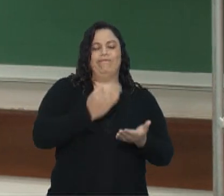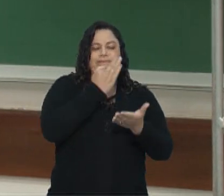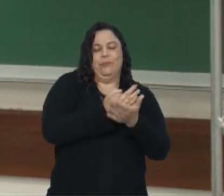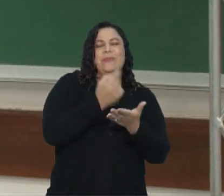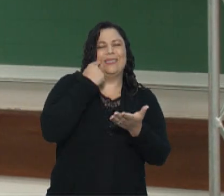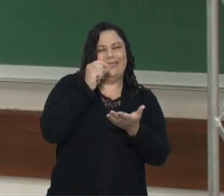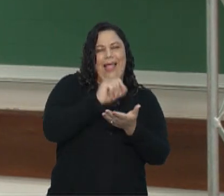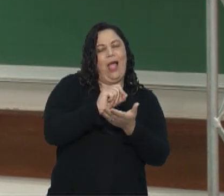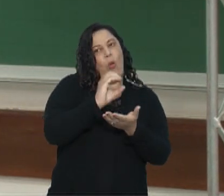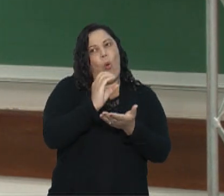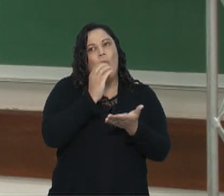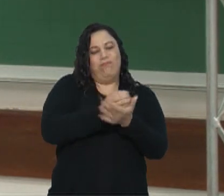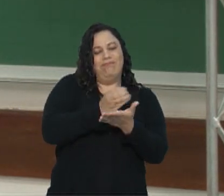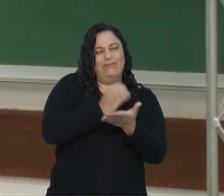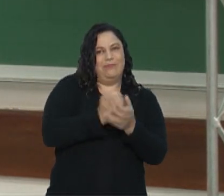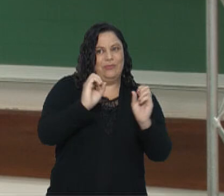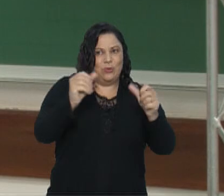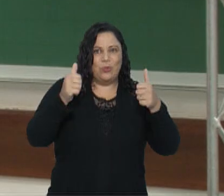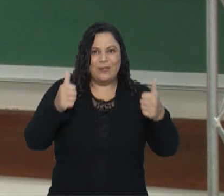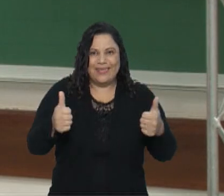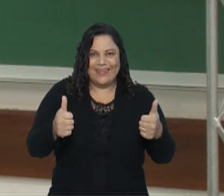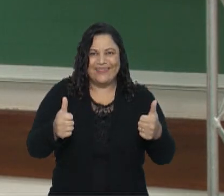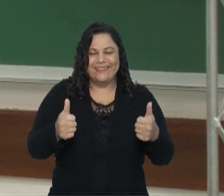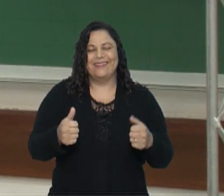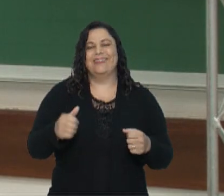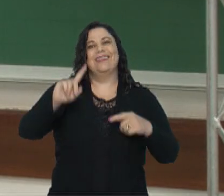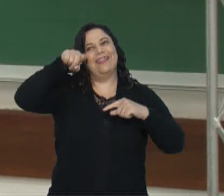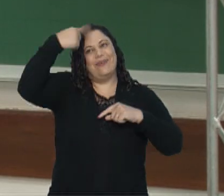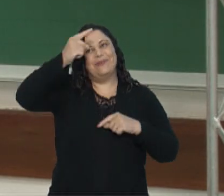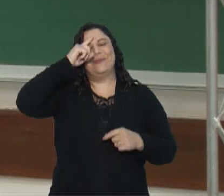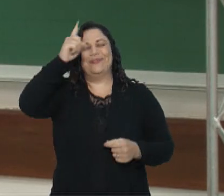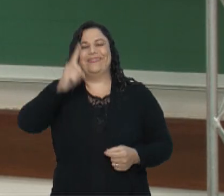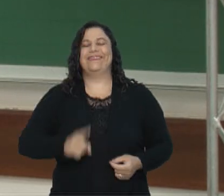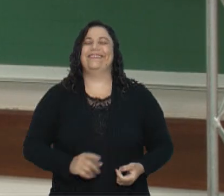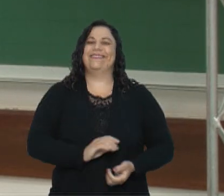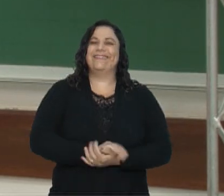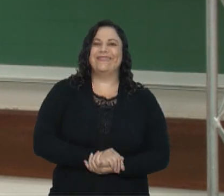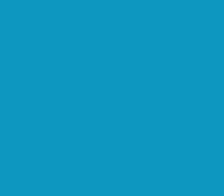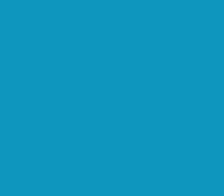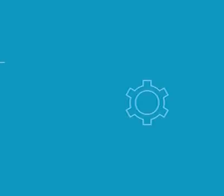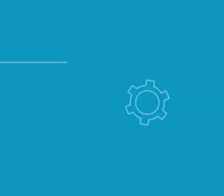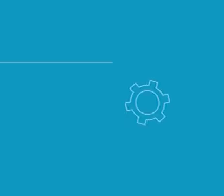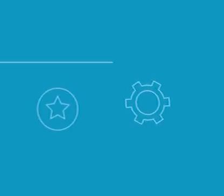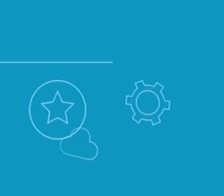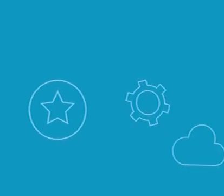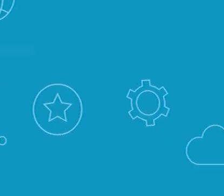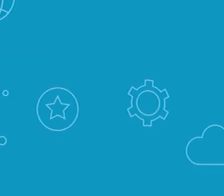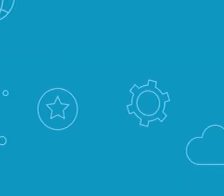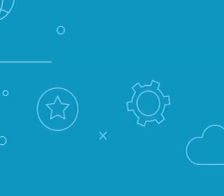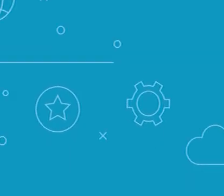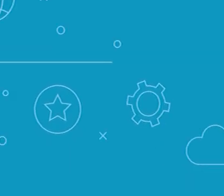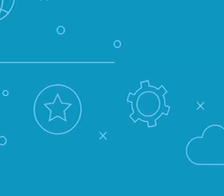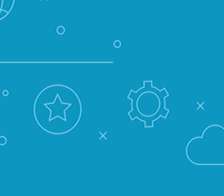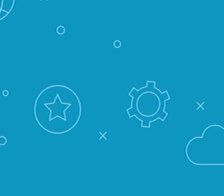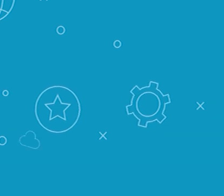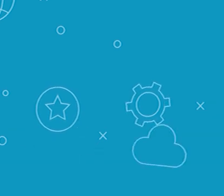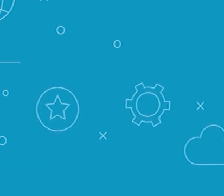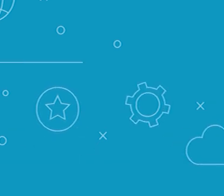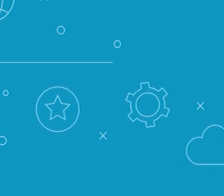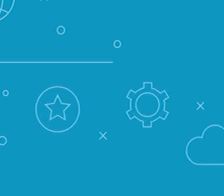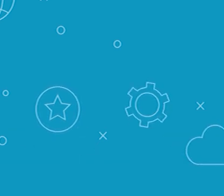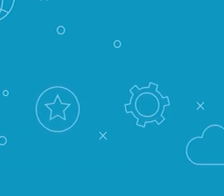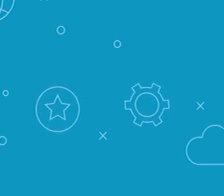perfeito? Até mais!